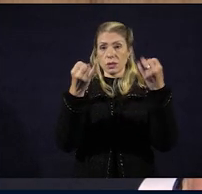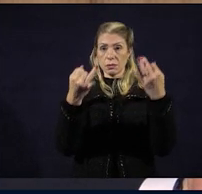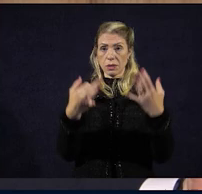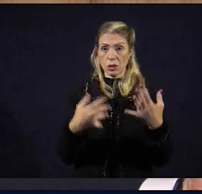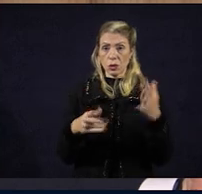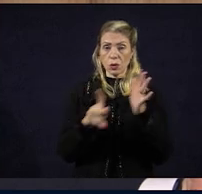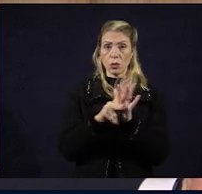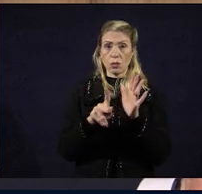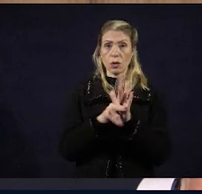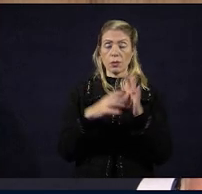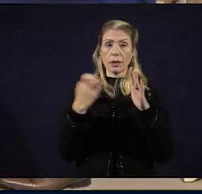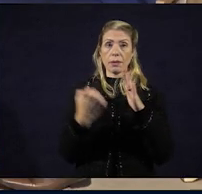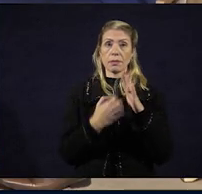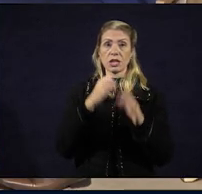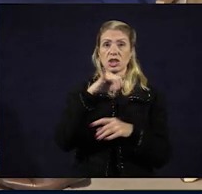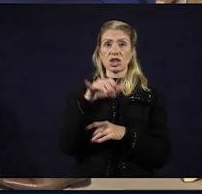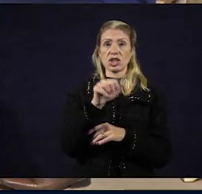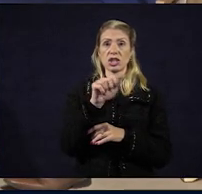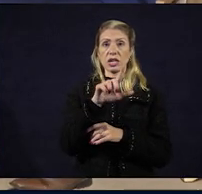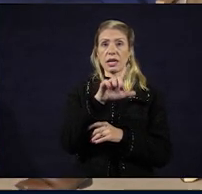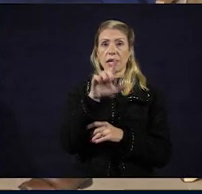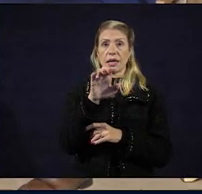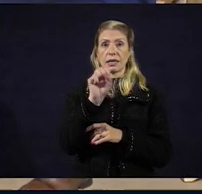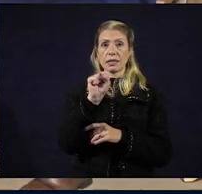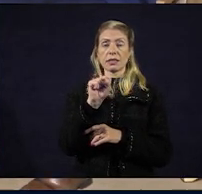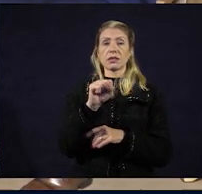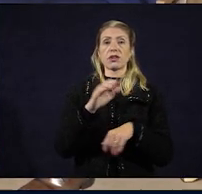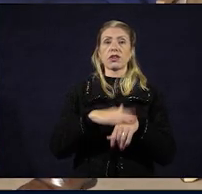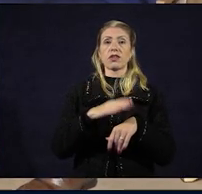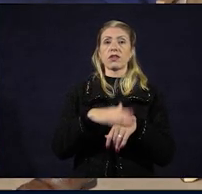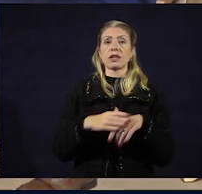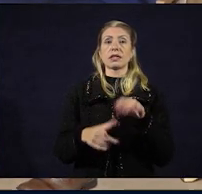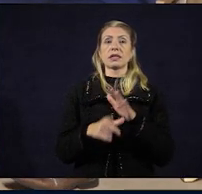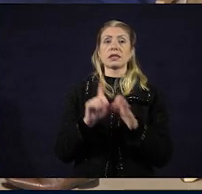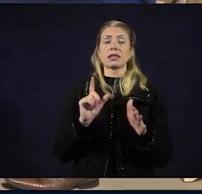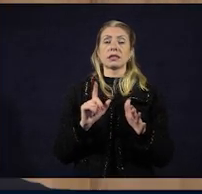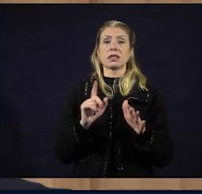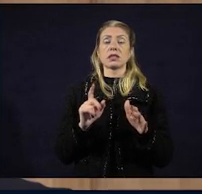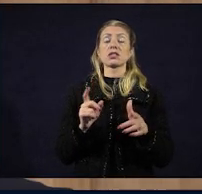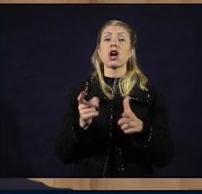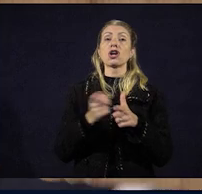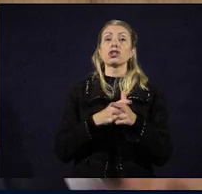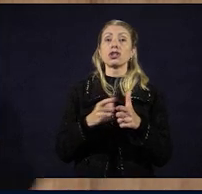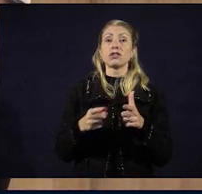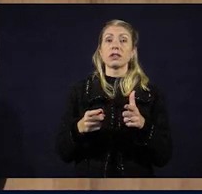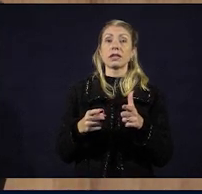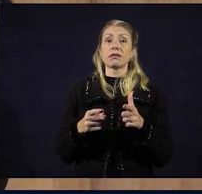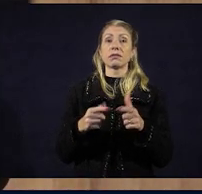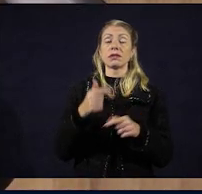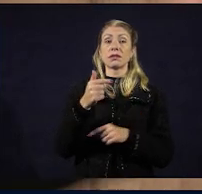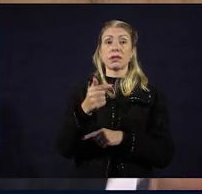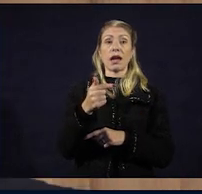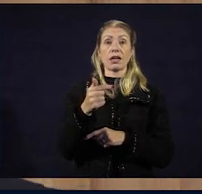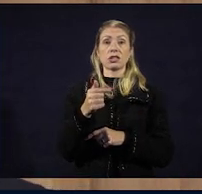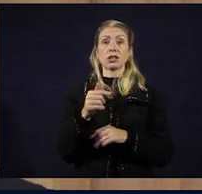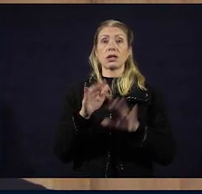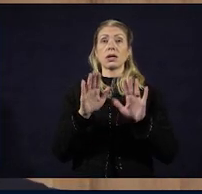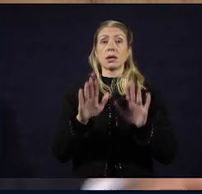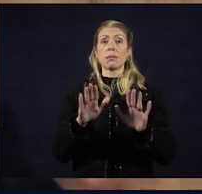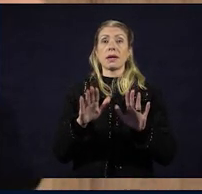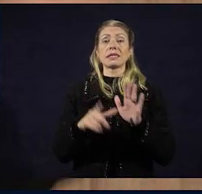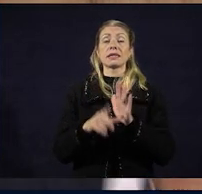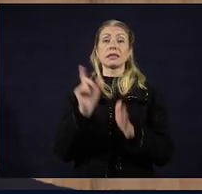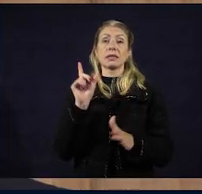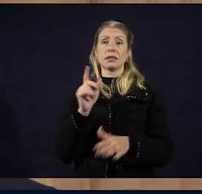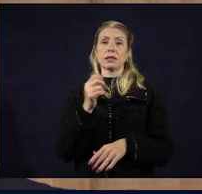a Jales tinha feito sete missões de dívidas você falou antes de fazer o IPO né então hoje esse mercado de cra tá muito líquido